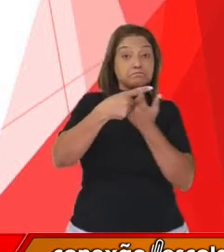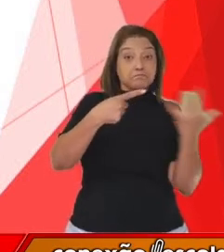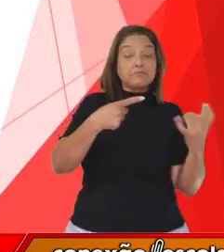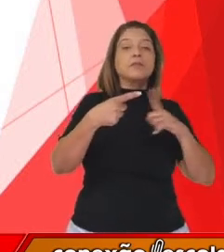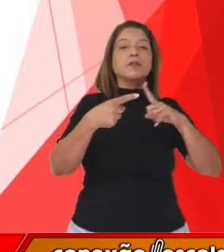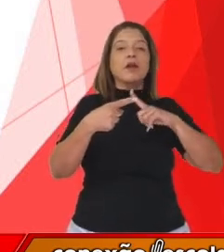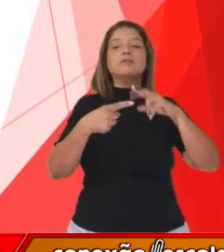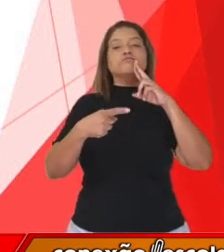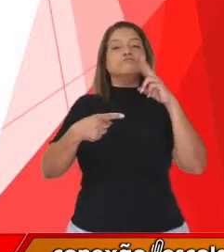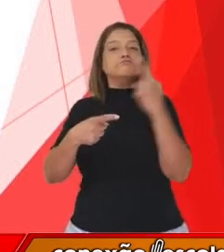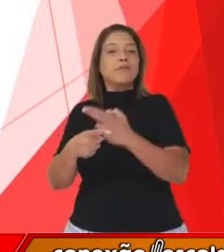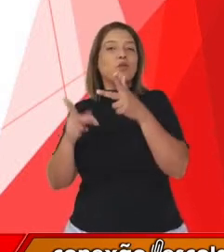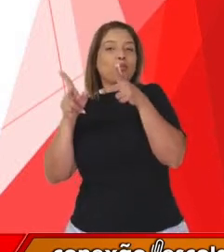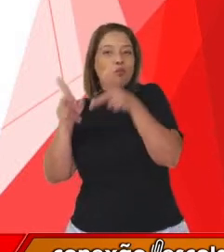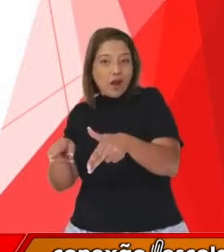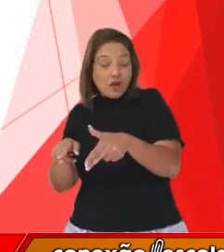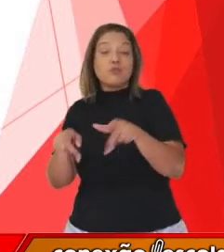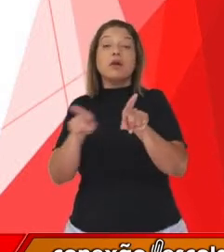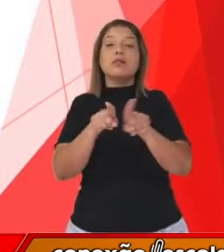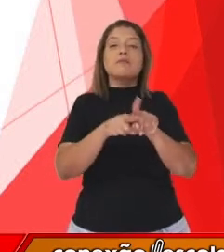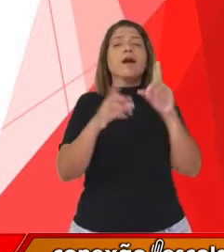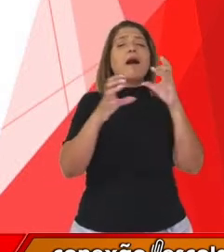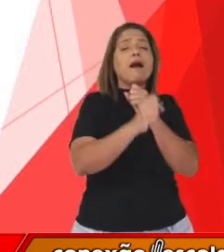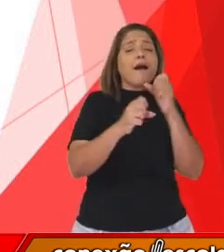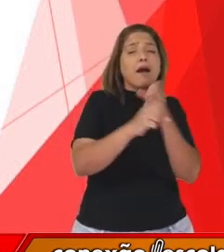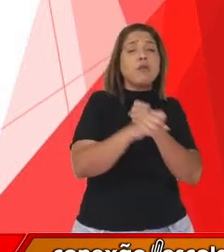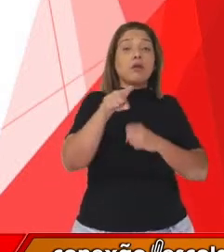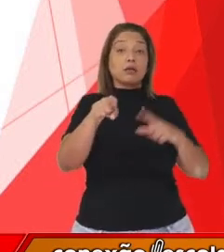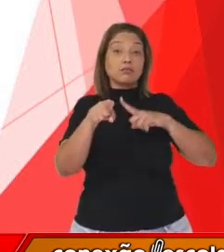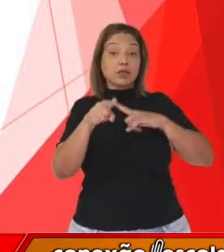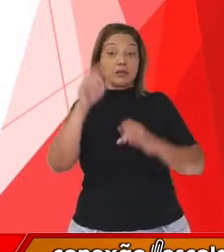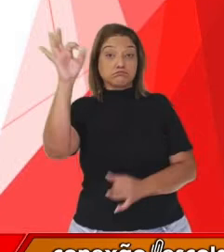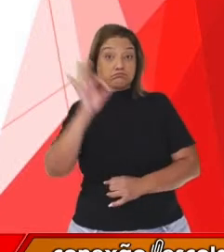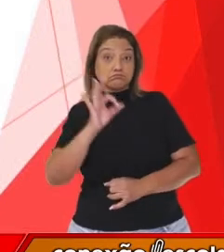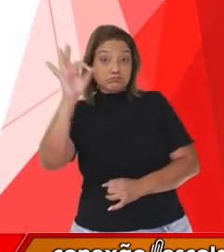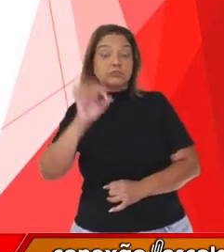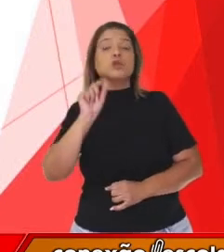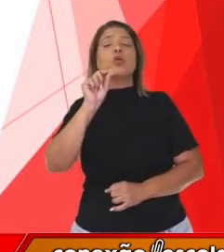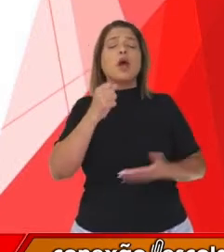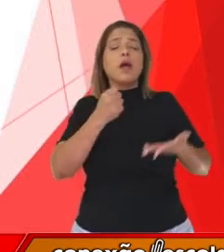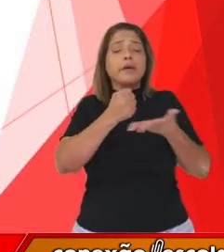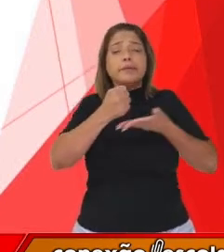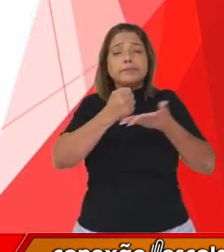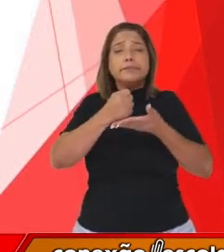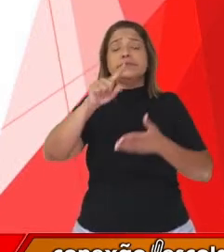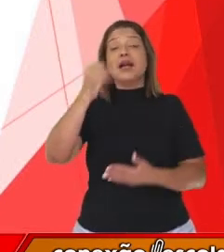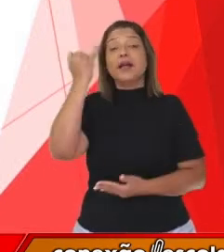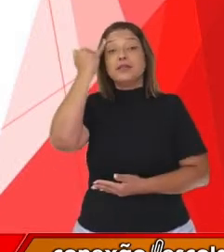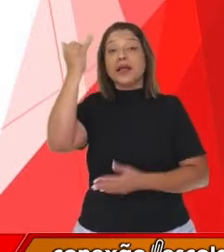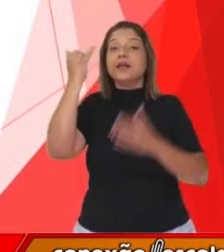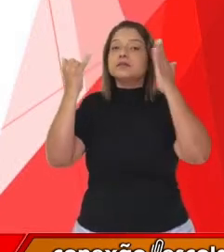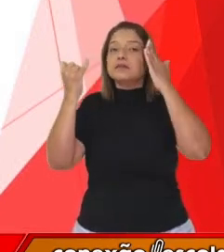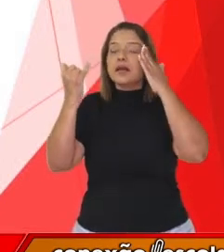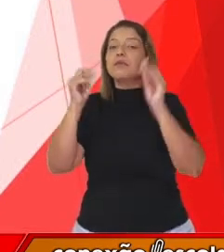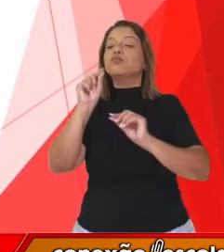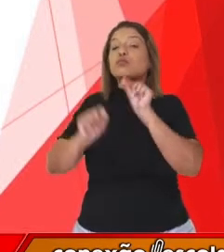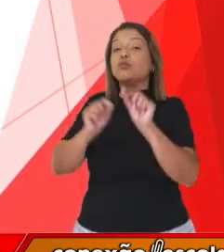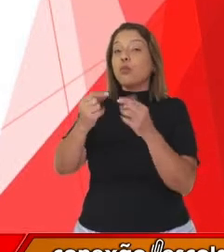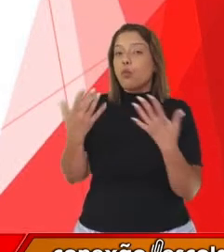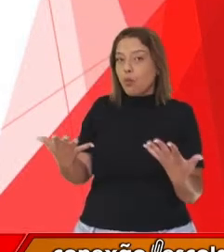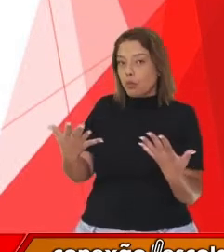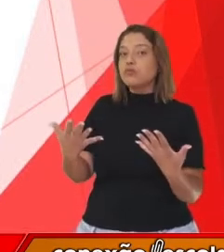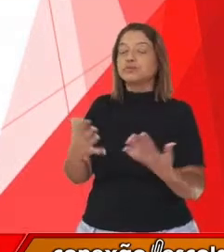equivalentes, cálculos que envolvem porcentagem com base na ideia de proporcionalidade.